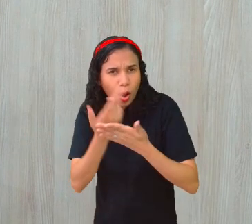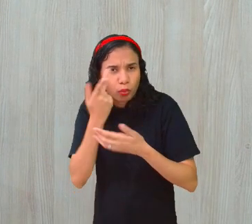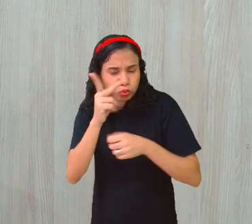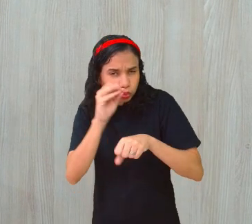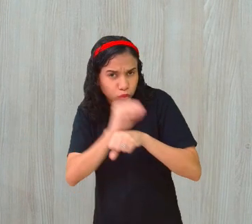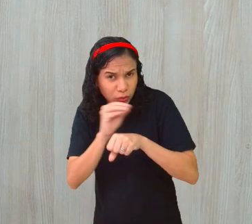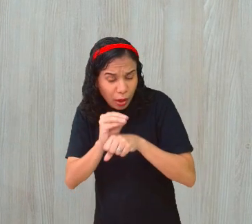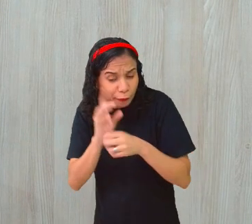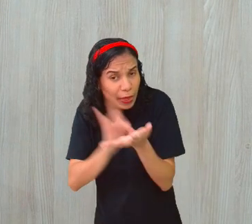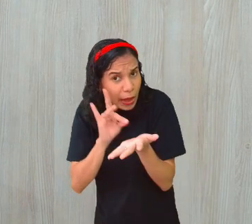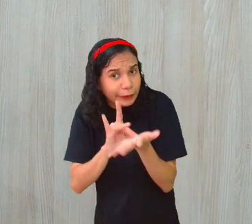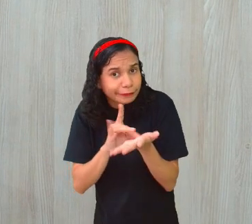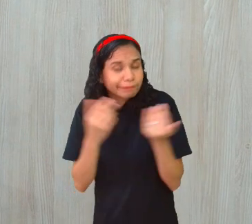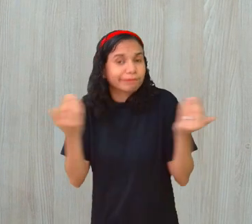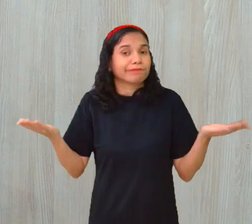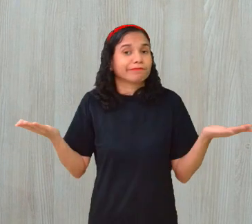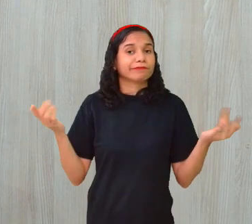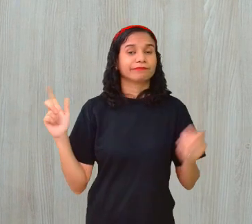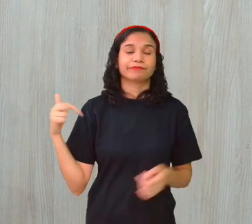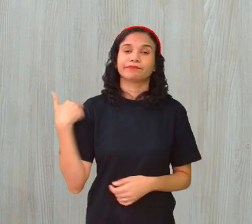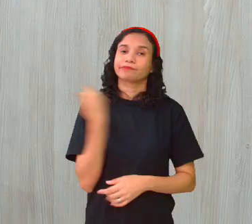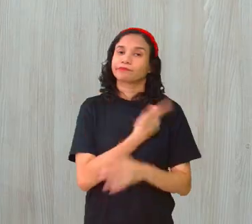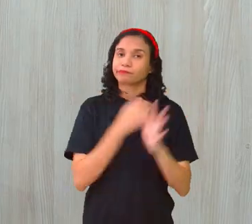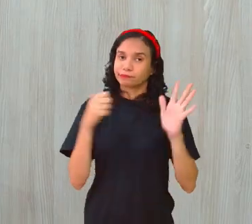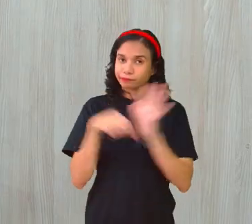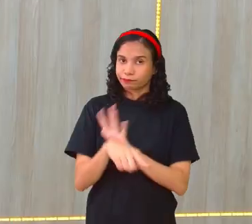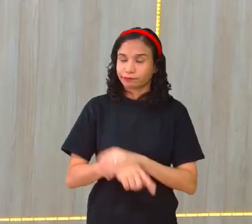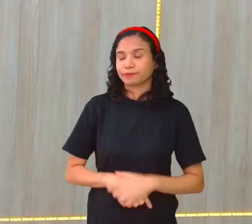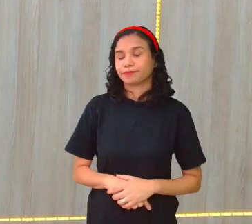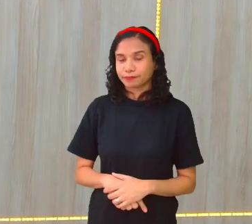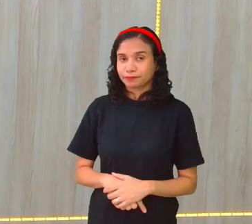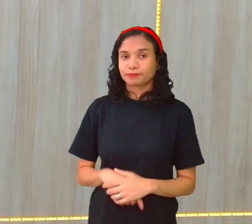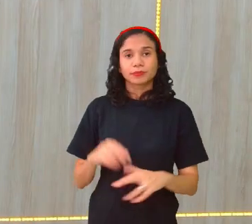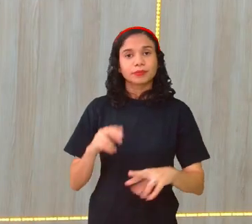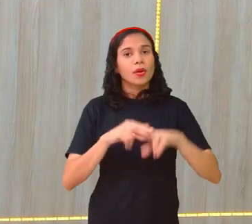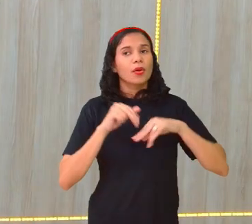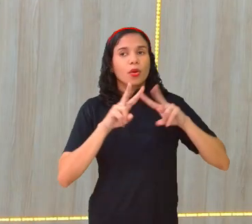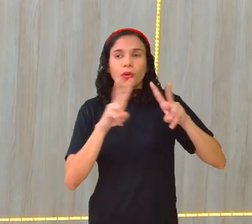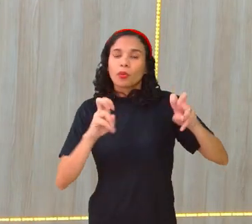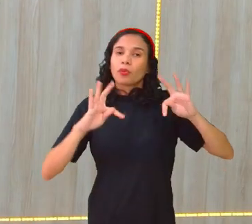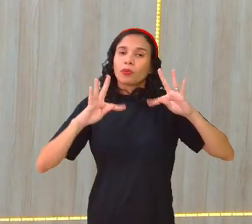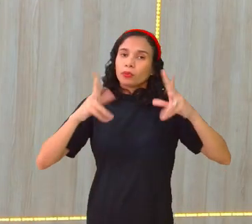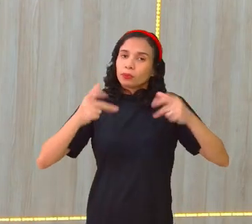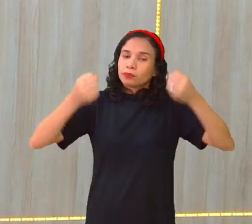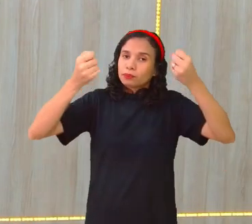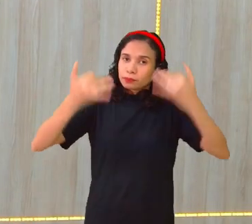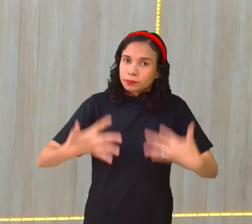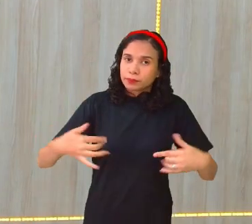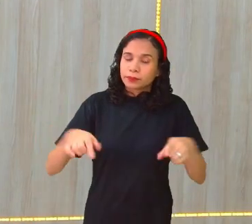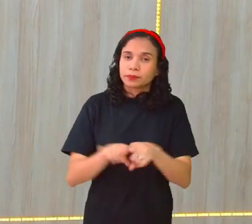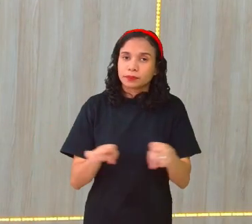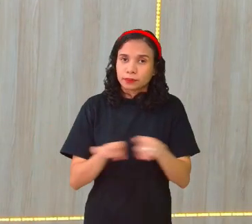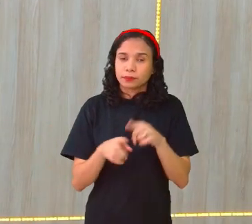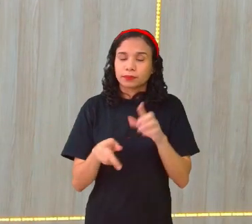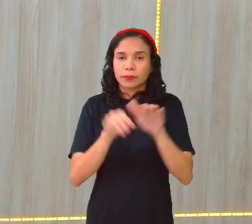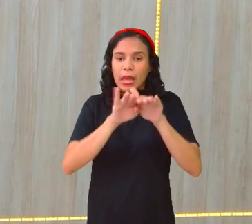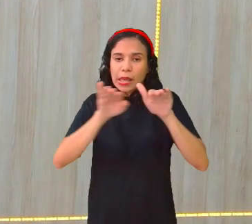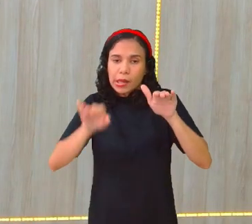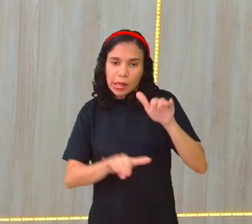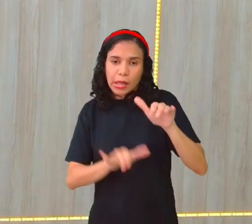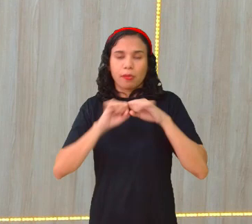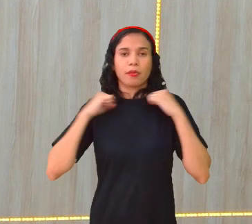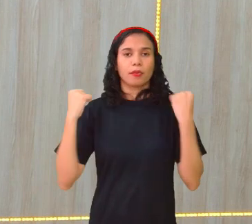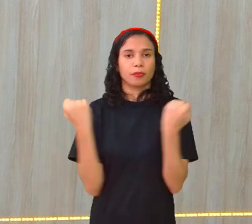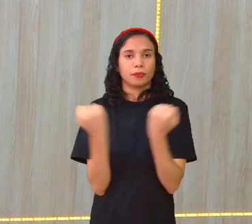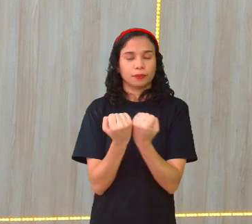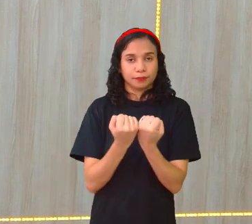bem? Então, esse também é o nosso questionamento. É isso, professora. Então, com a questão de toda que eu falei, tem a questão da desigualdade social. Aqui